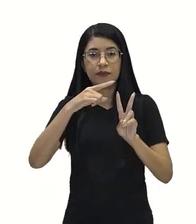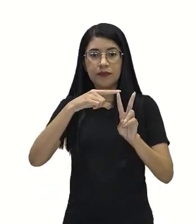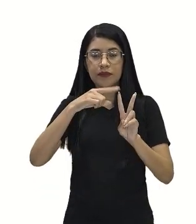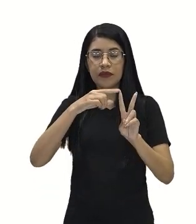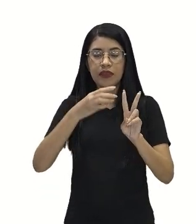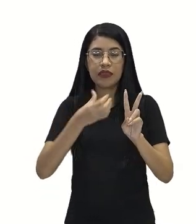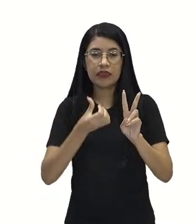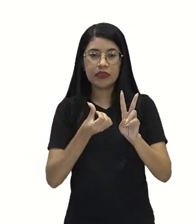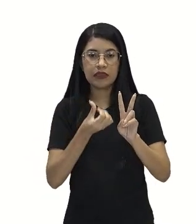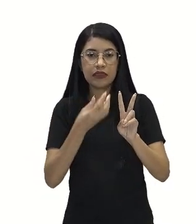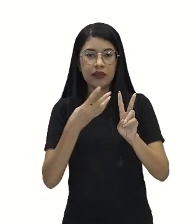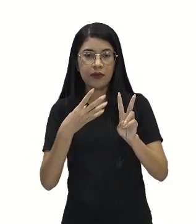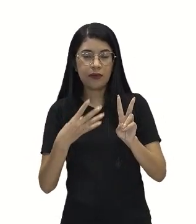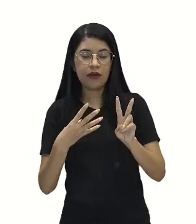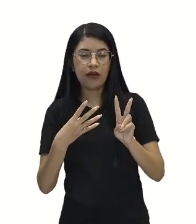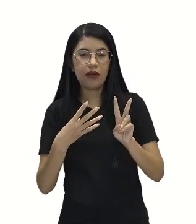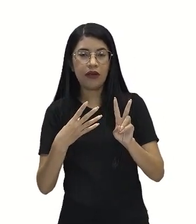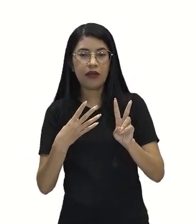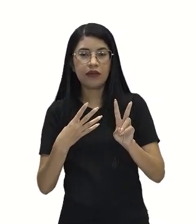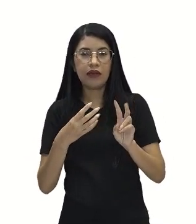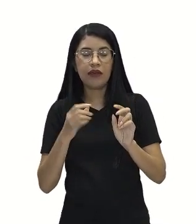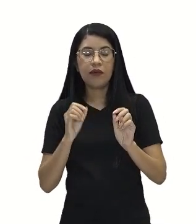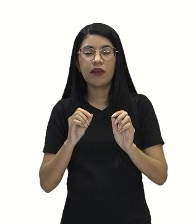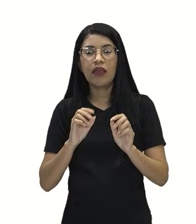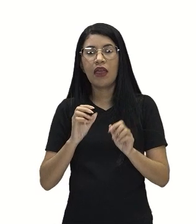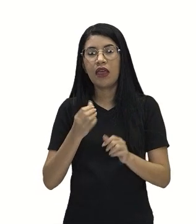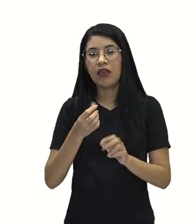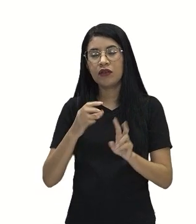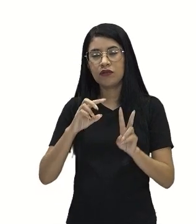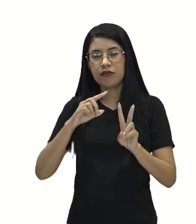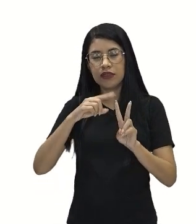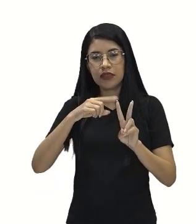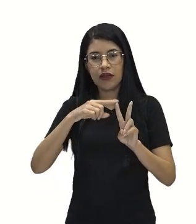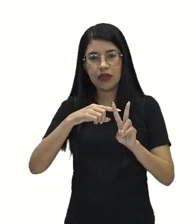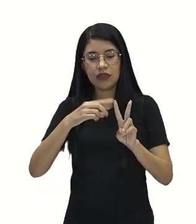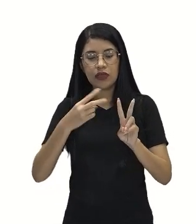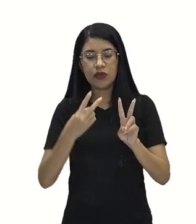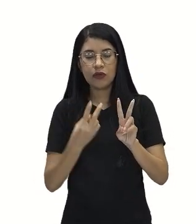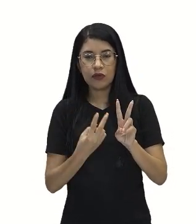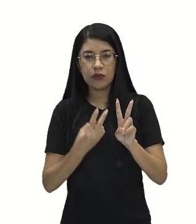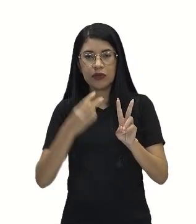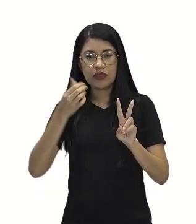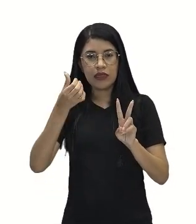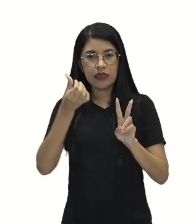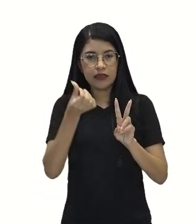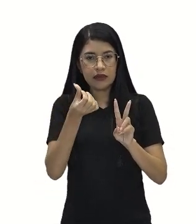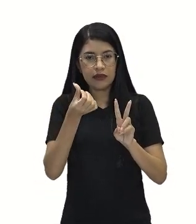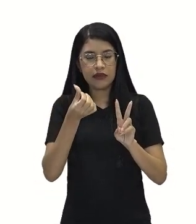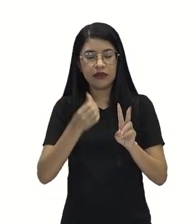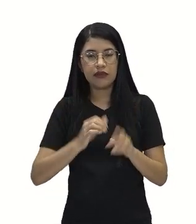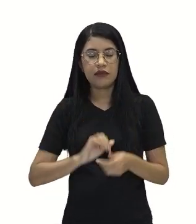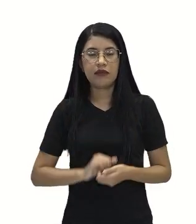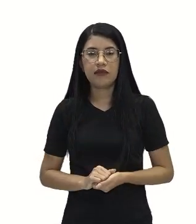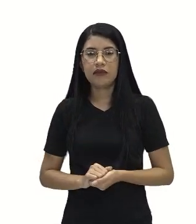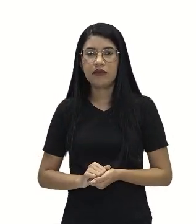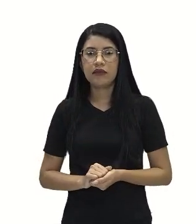64, nada mais é do que a raiz quadrada de 2 elevado à sexta. Ó.